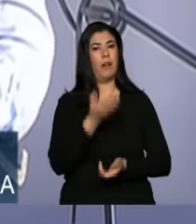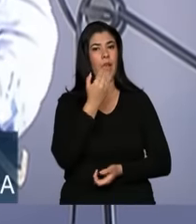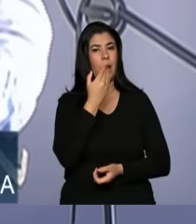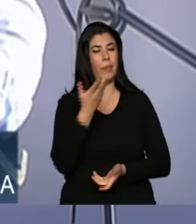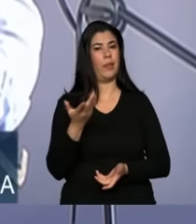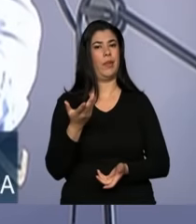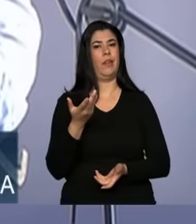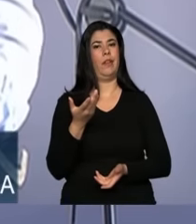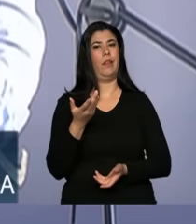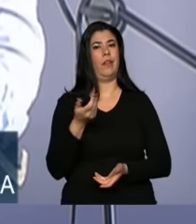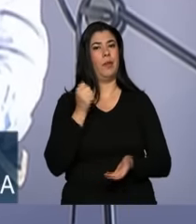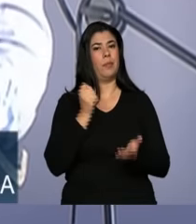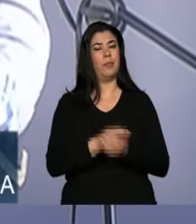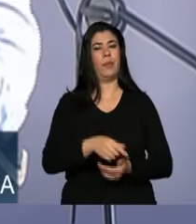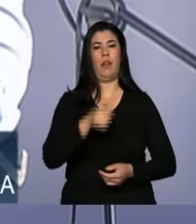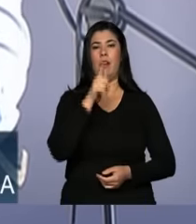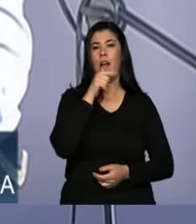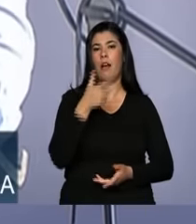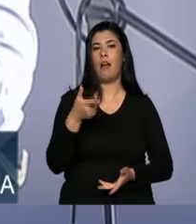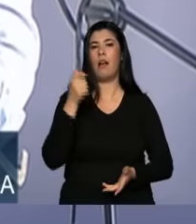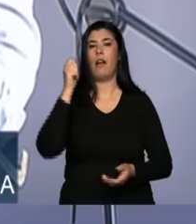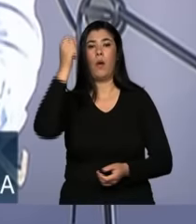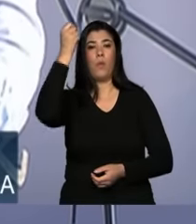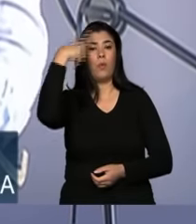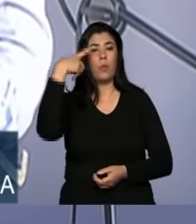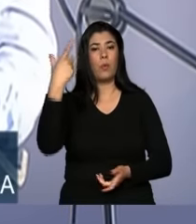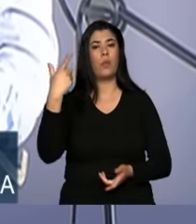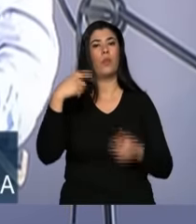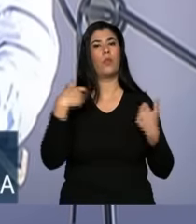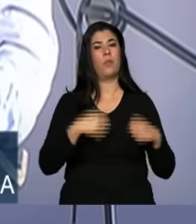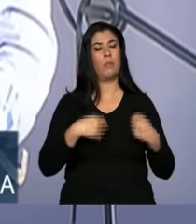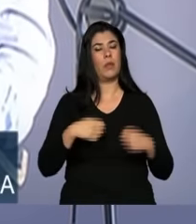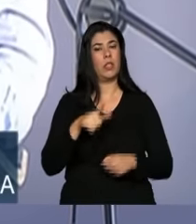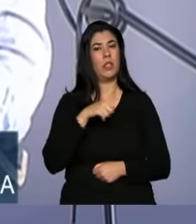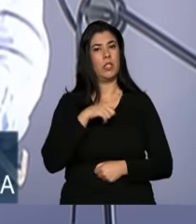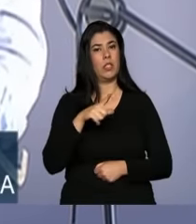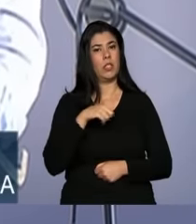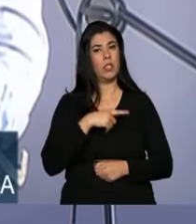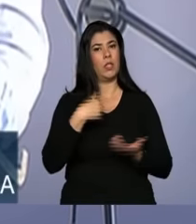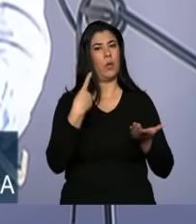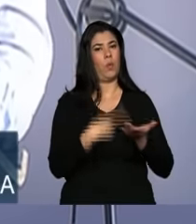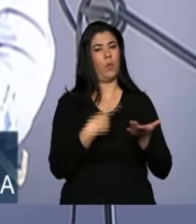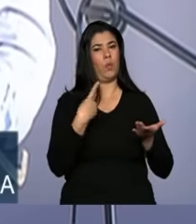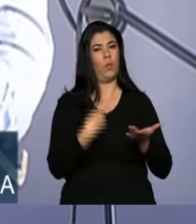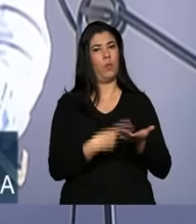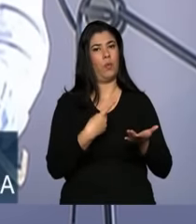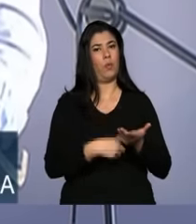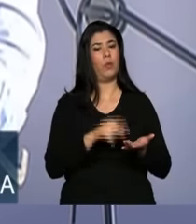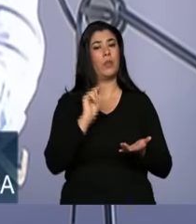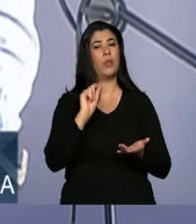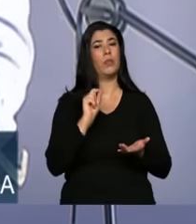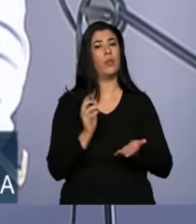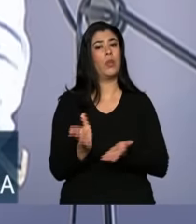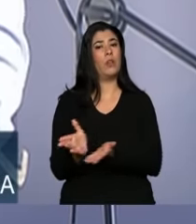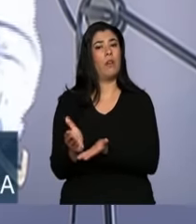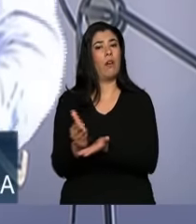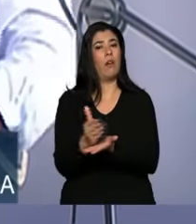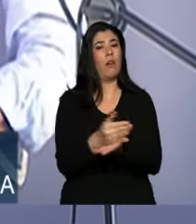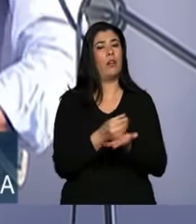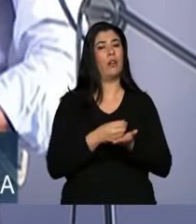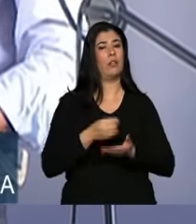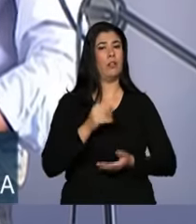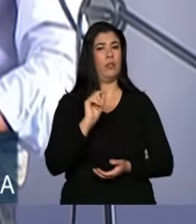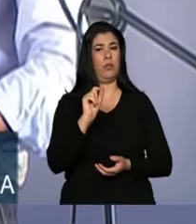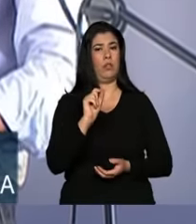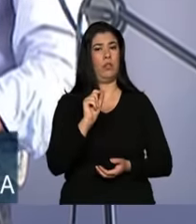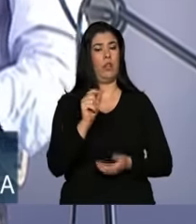a água, tem que pagar a luz, tem que comprometer a sua arrecadação com o custeio da creche e